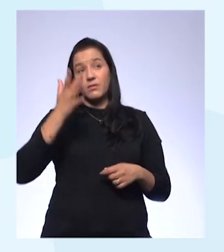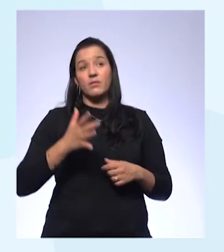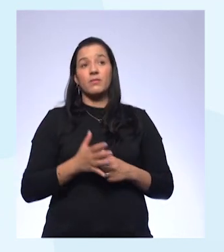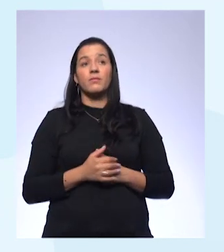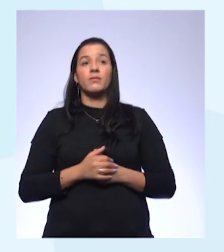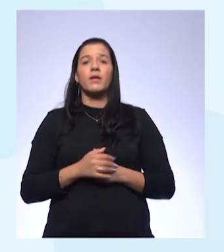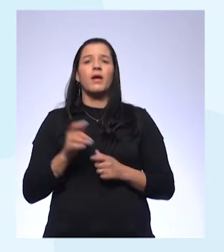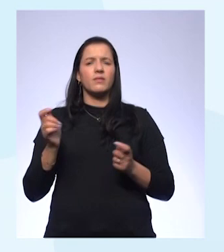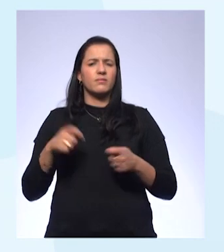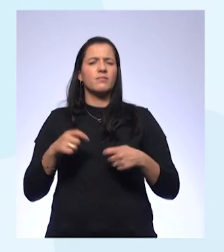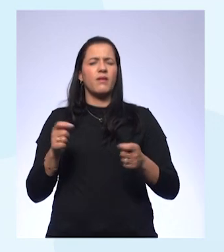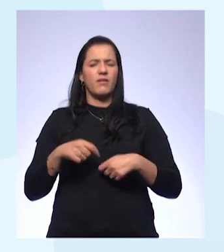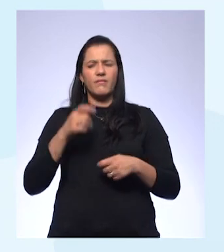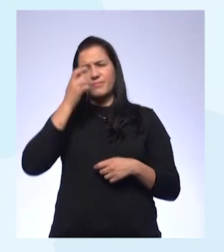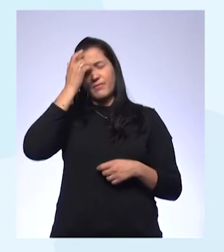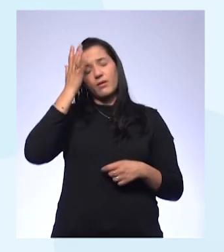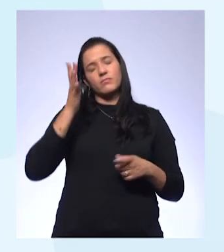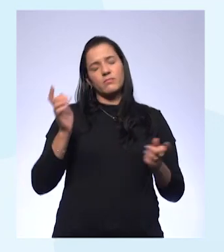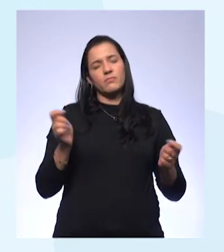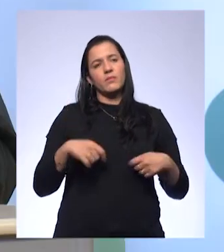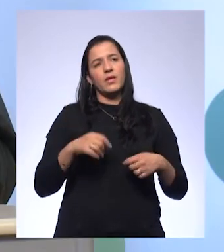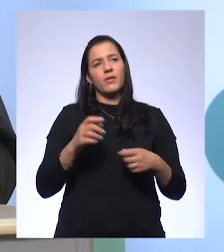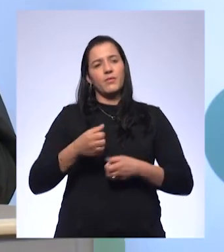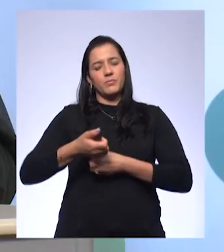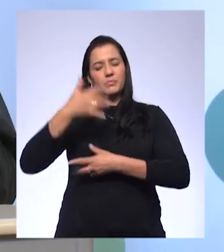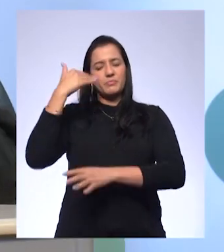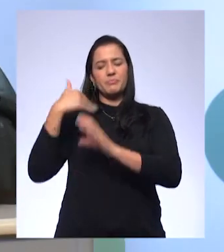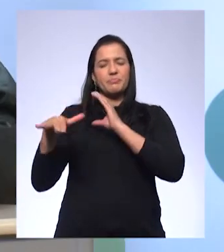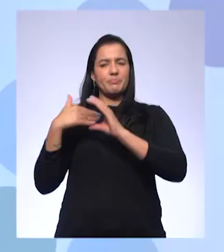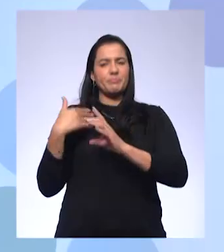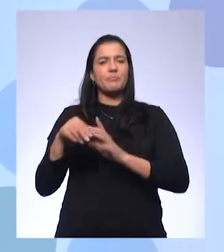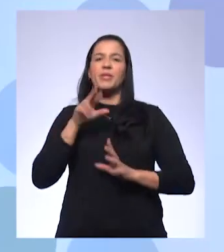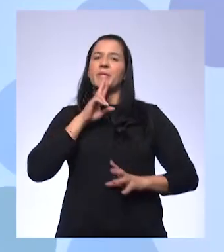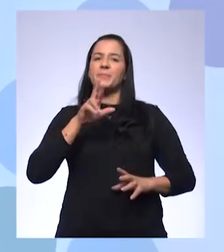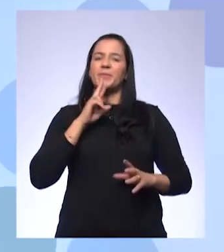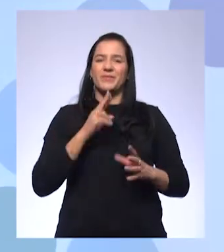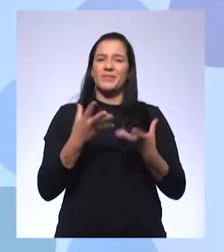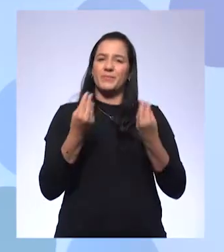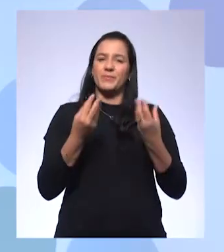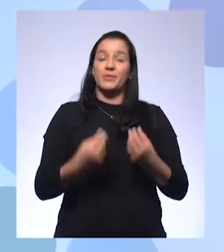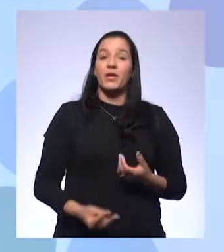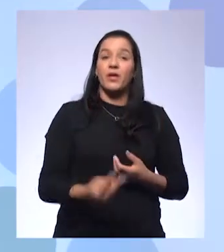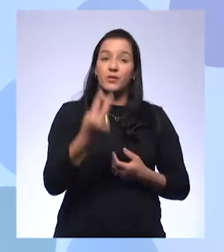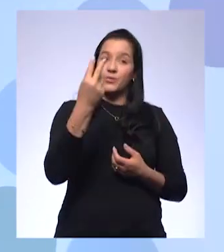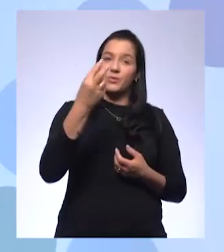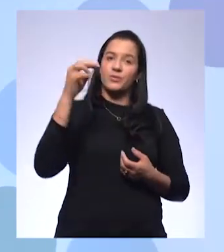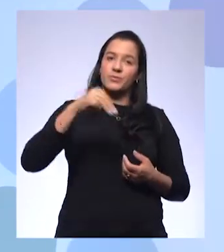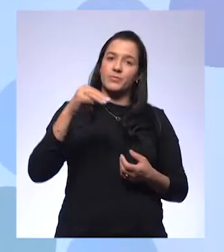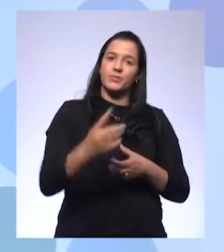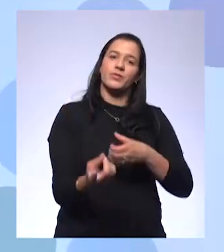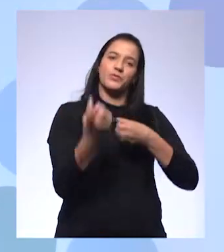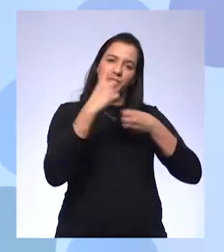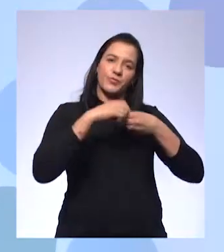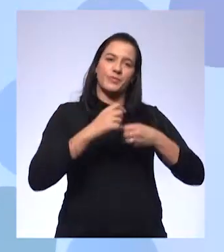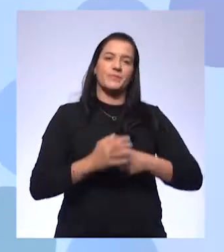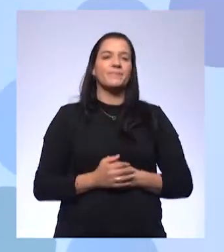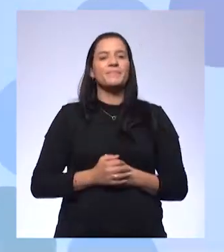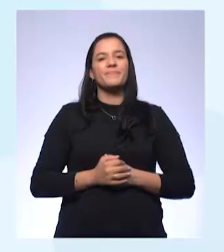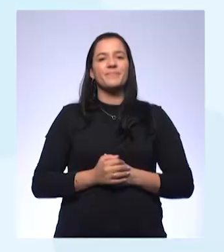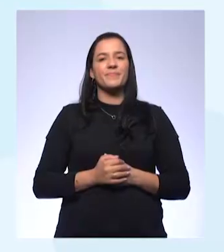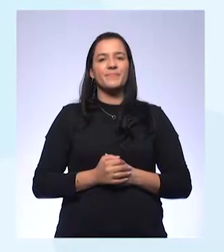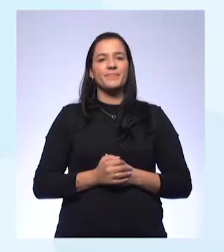né? Tá bem fácil, com certeza vai bombar aqui no chat. Então, vamos lá? Em 2 minutos a gente volta.